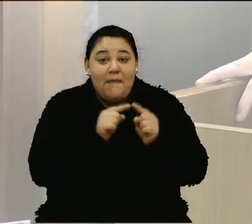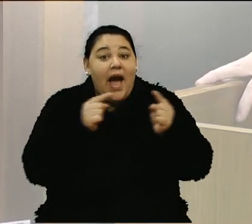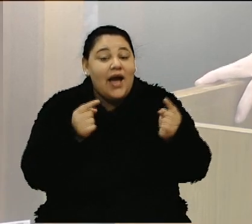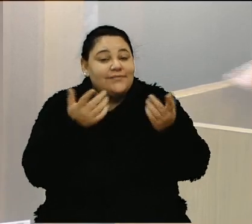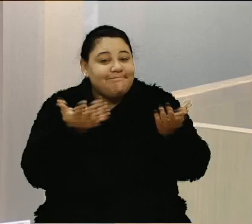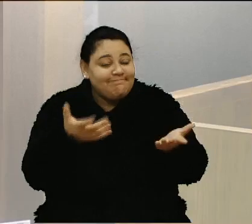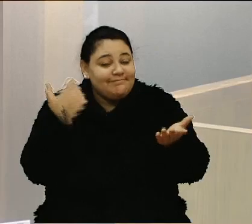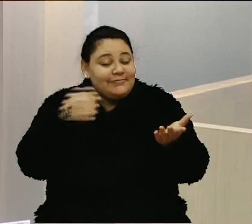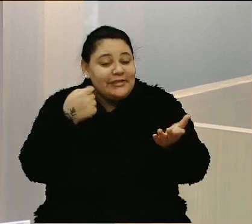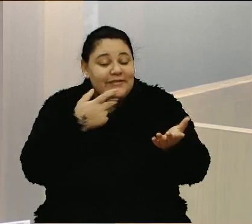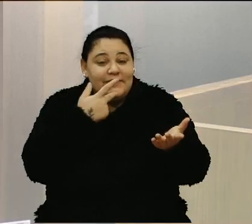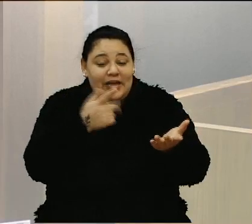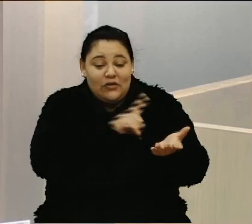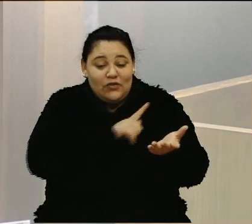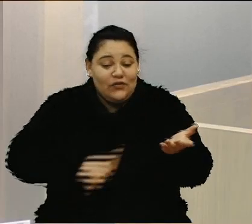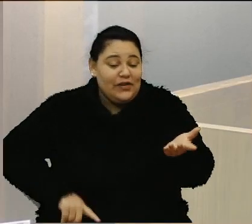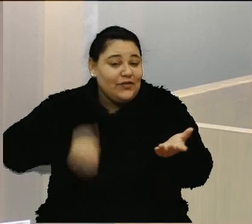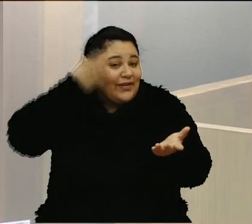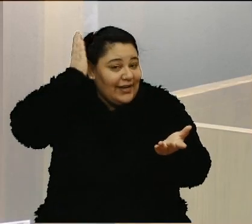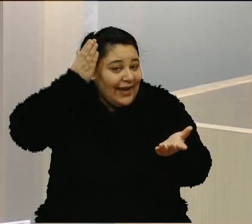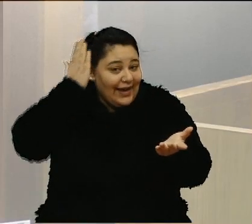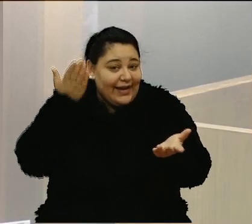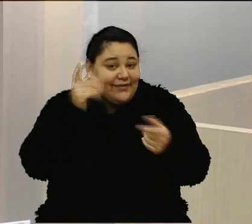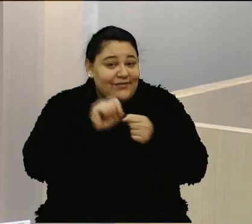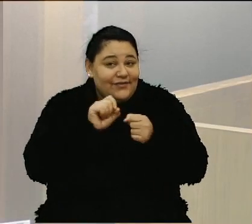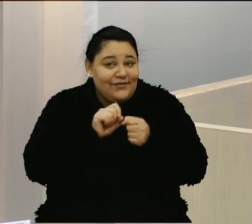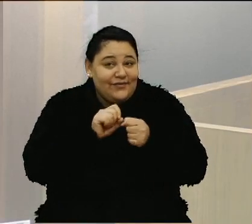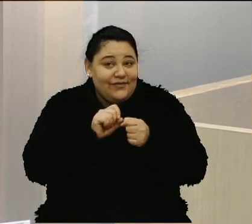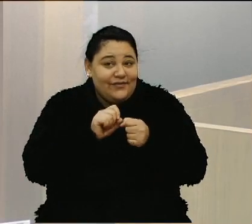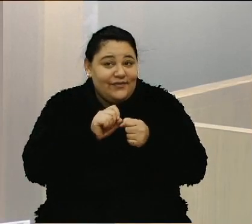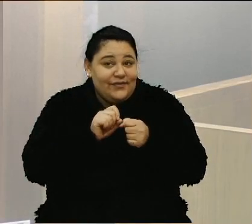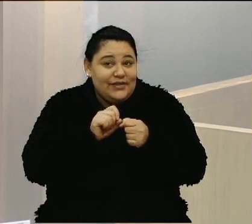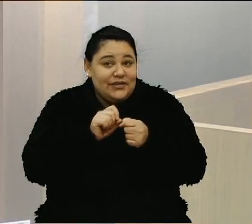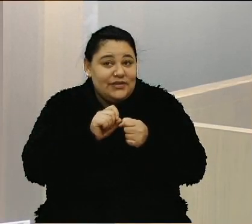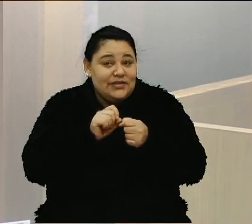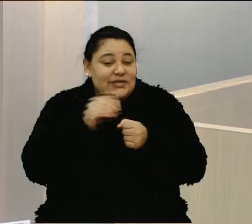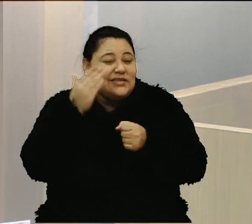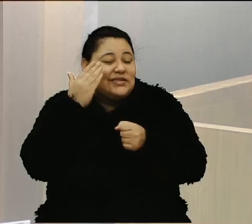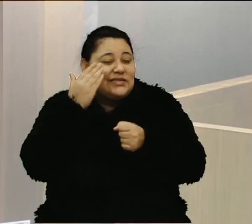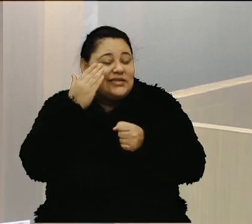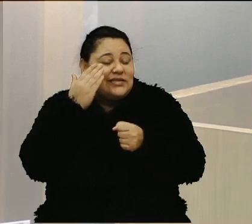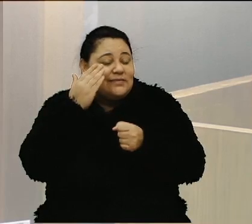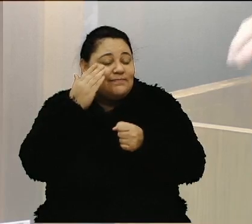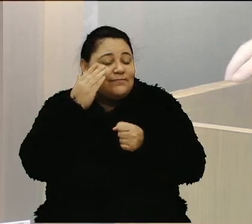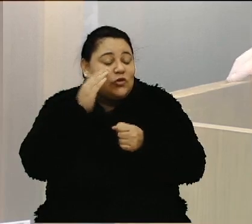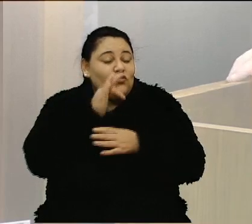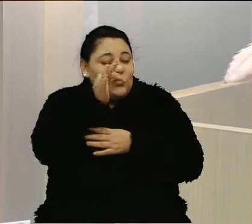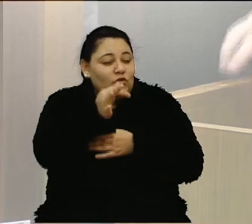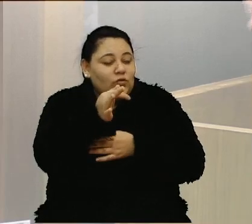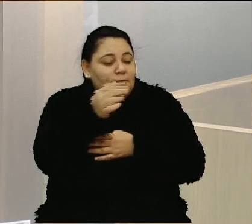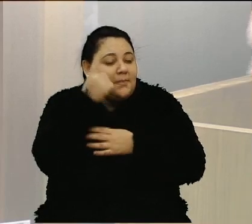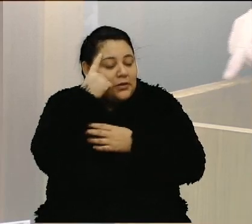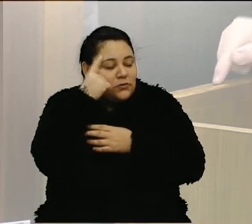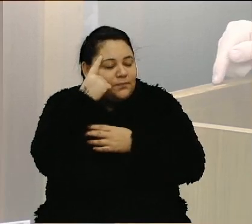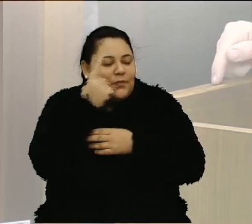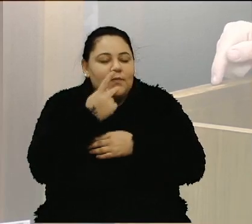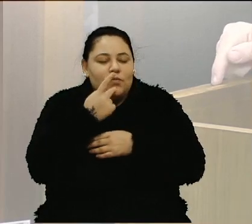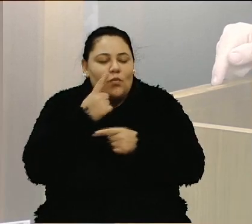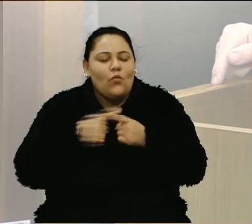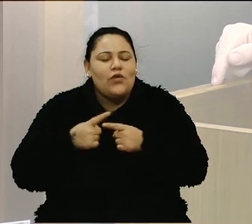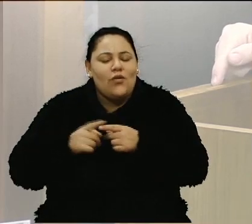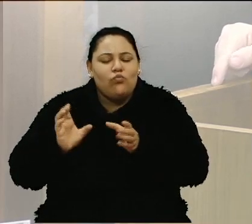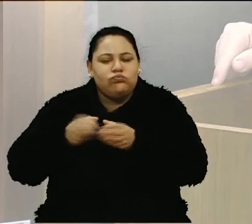que dizer que o governo Guerra ele fez uma previsão muito acertada, quando ele disse que a partir de maio